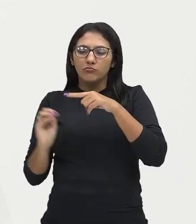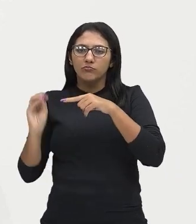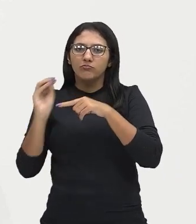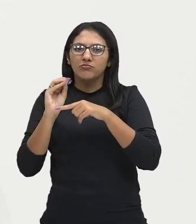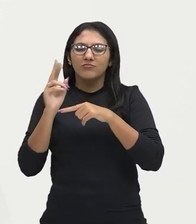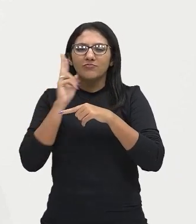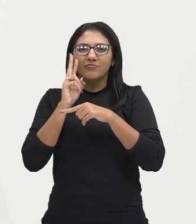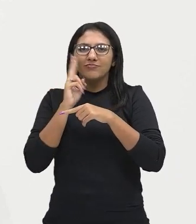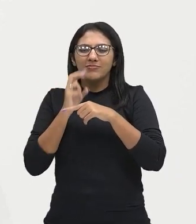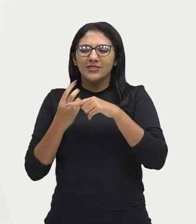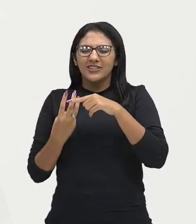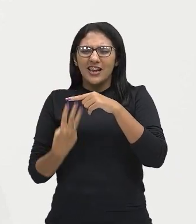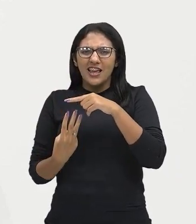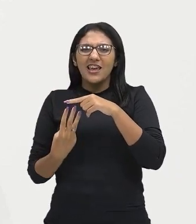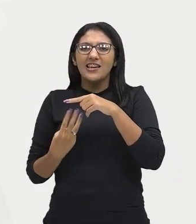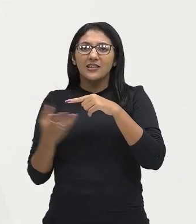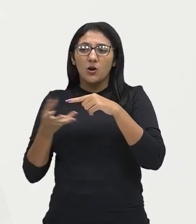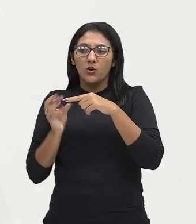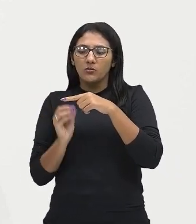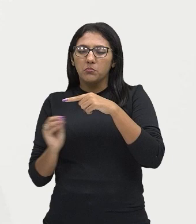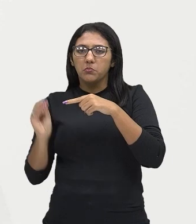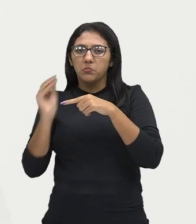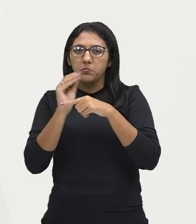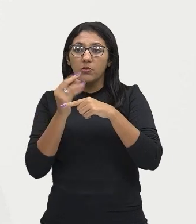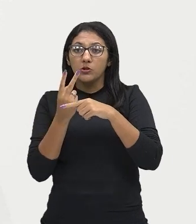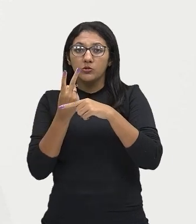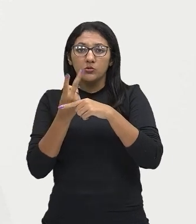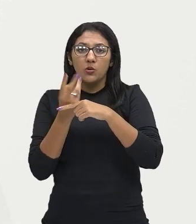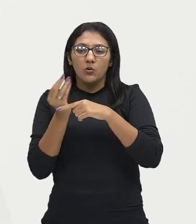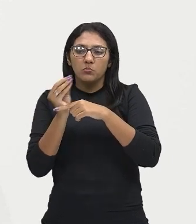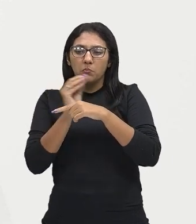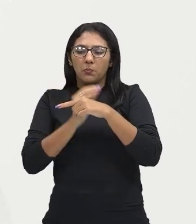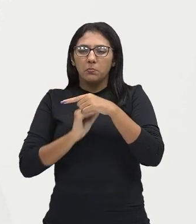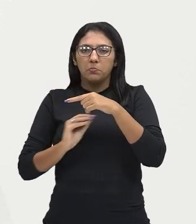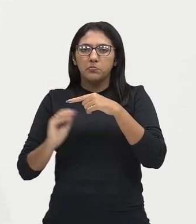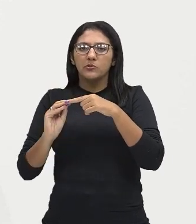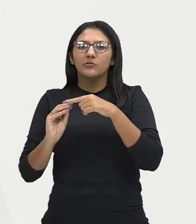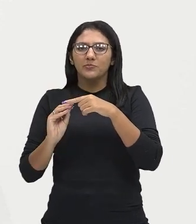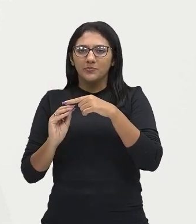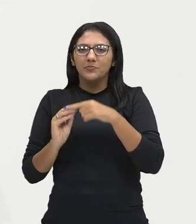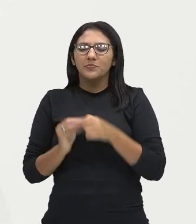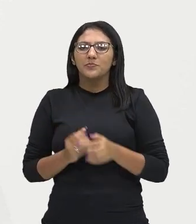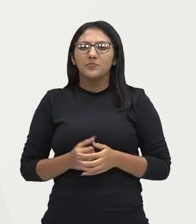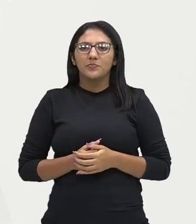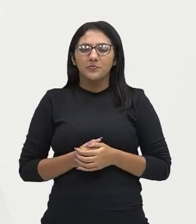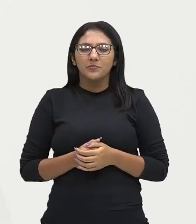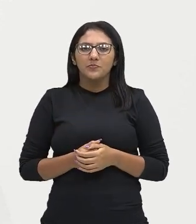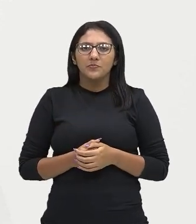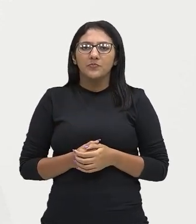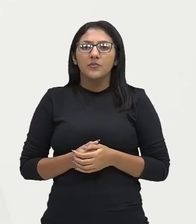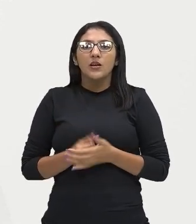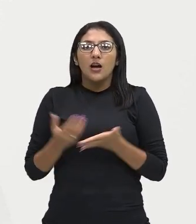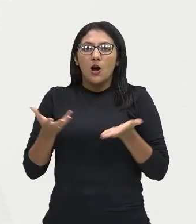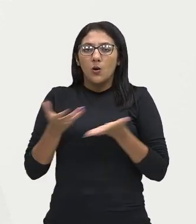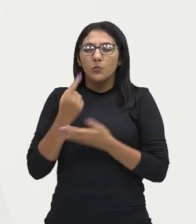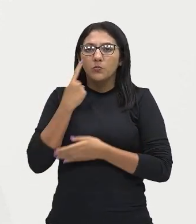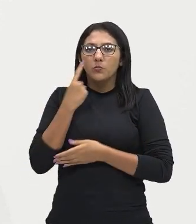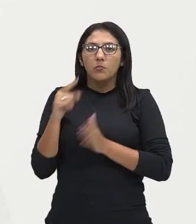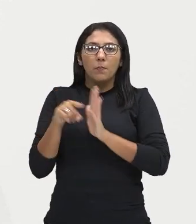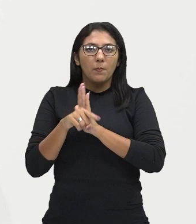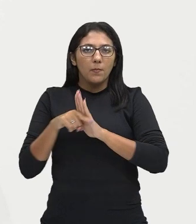é numerador vai virar denominador. E o que é denominador vai virar numerador. Então, fica 3